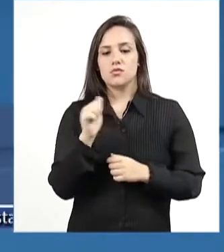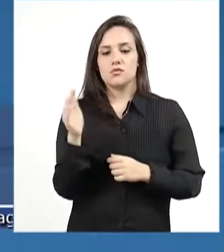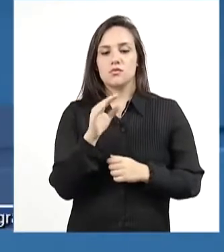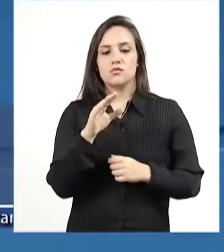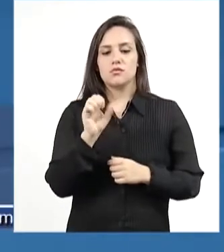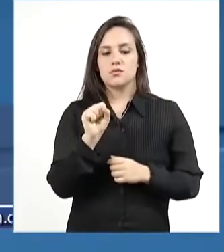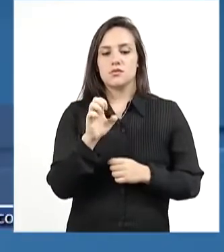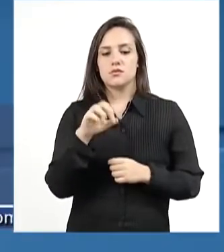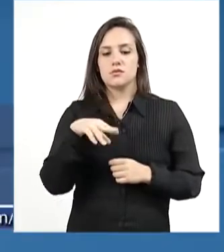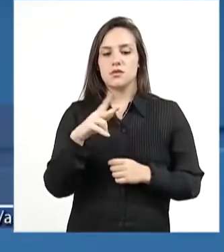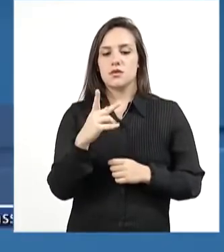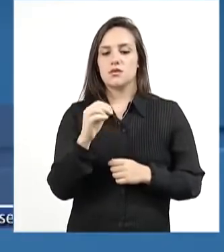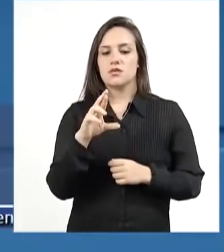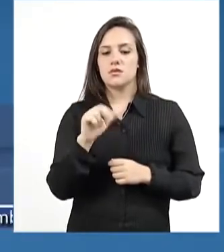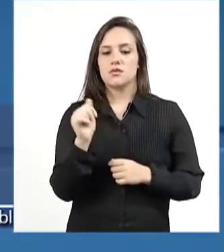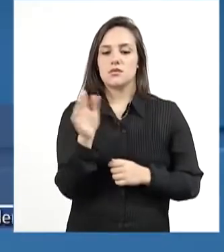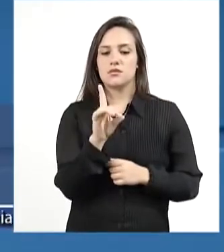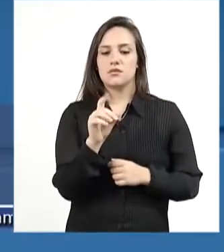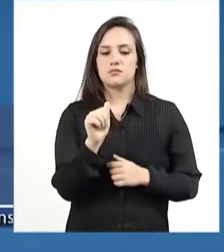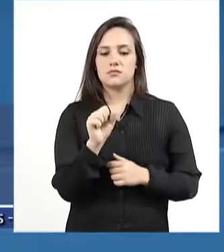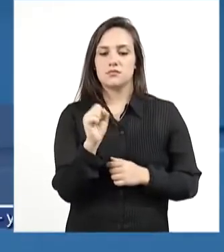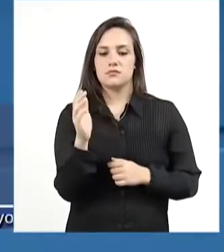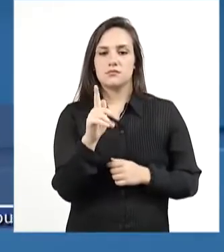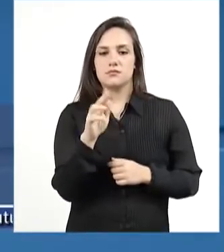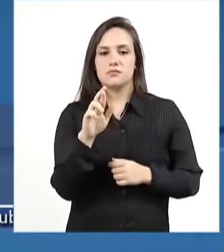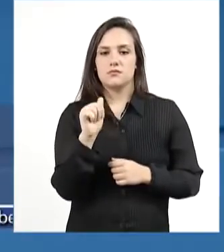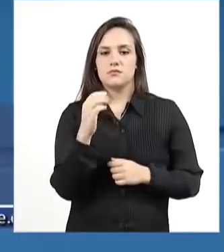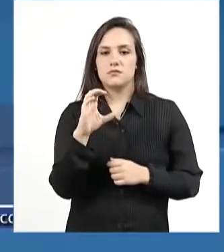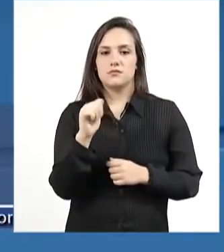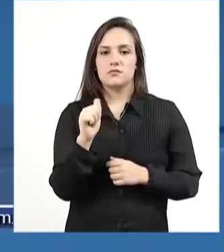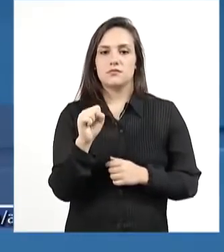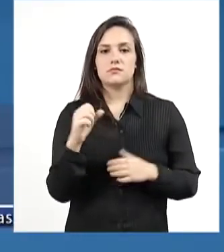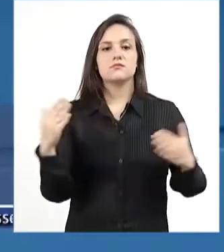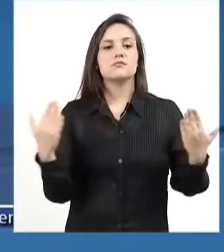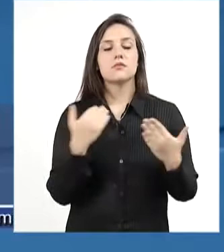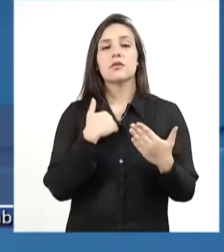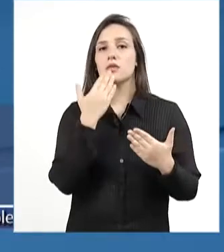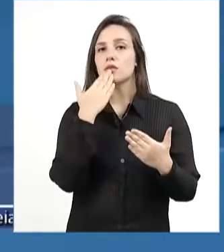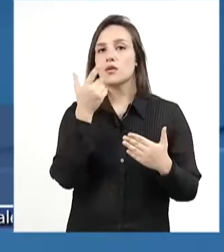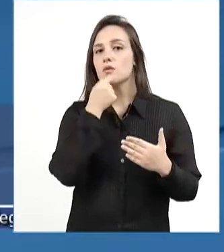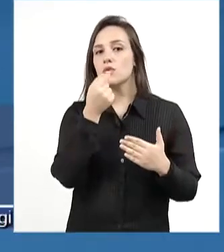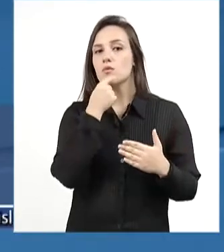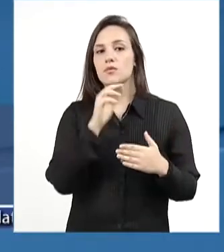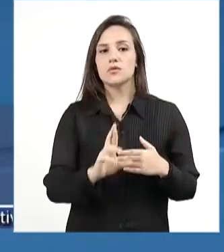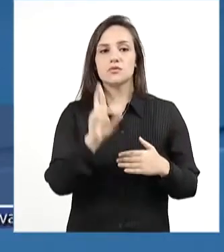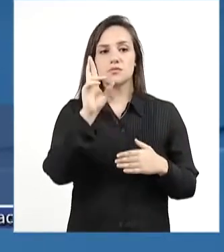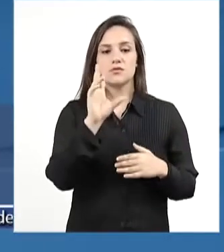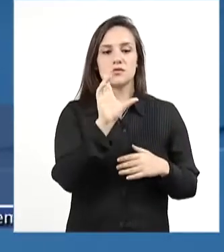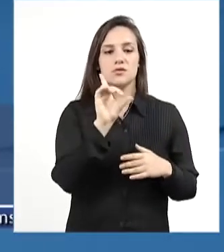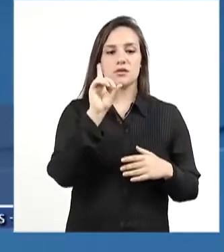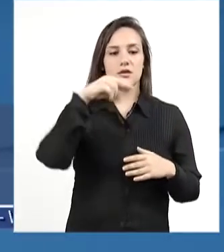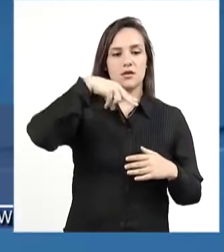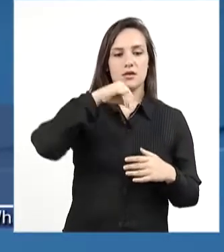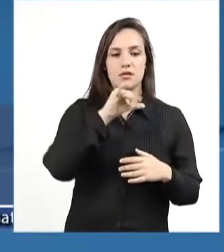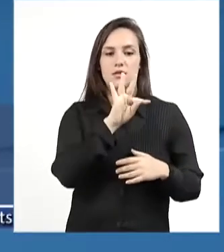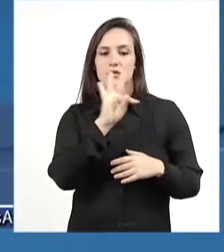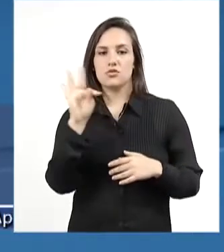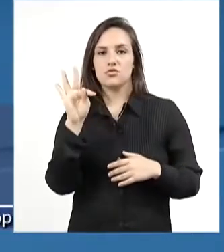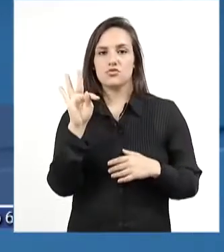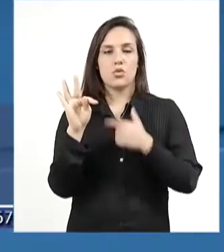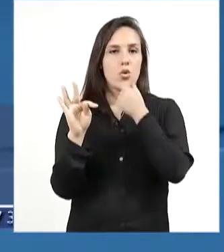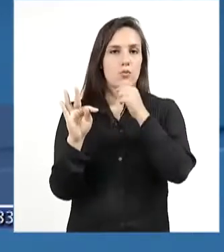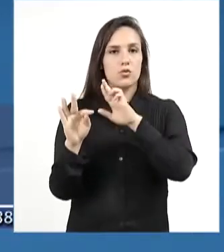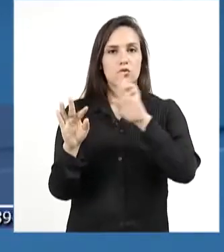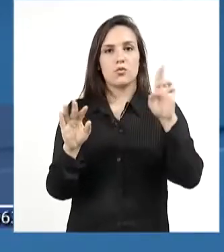Indicação, requeiro a mesa diretora, ouvido com o plenário, seja encaminhado expediente desse poder, sendo o senhor superintendente regional do DENIT, Mato Grosso do Sul, senhor